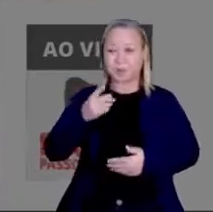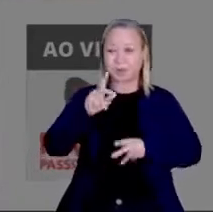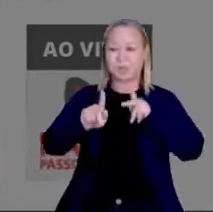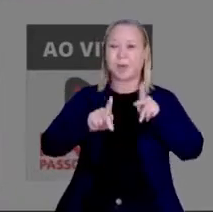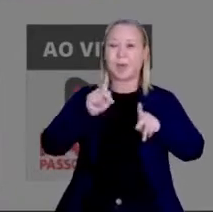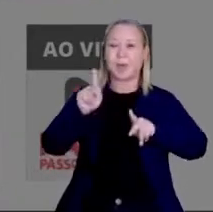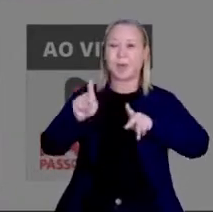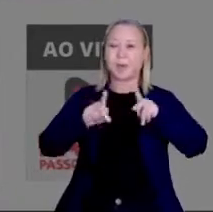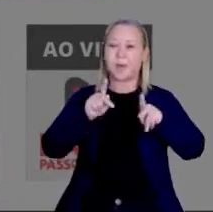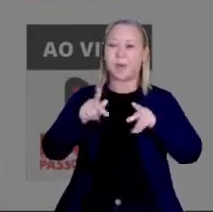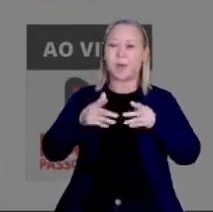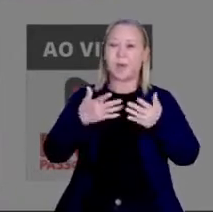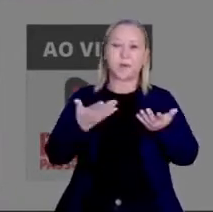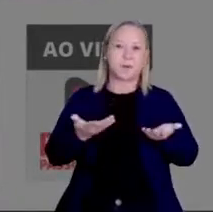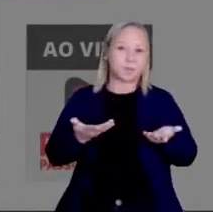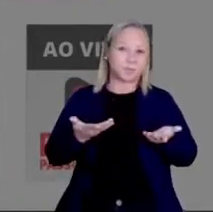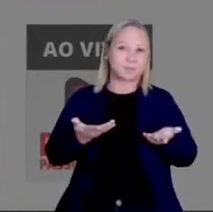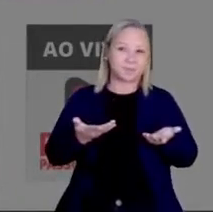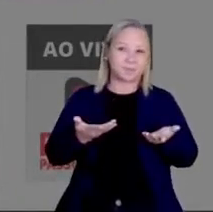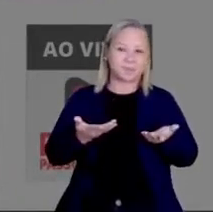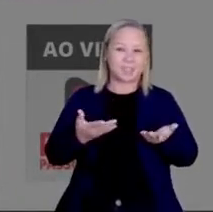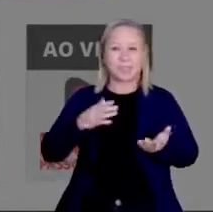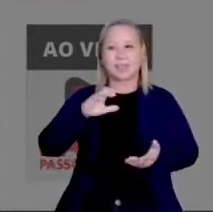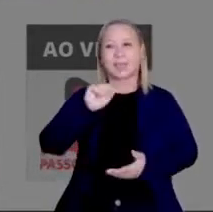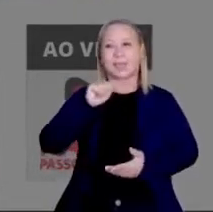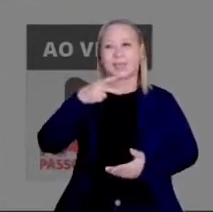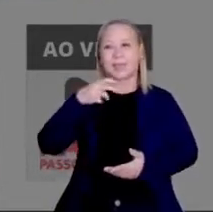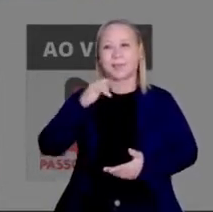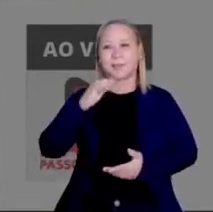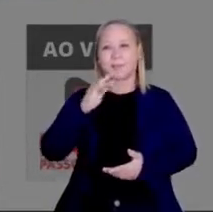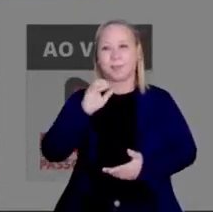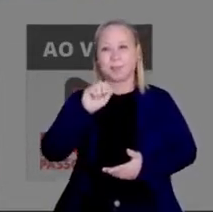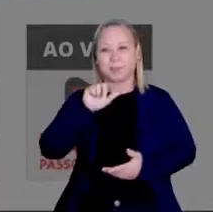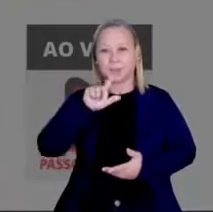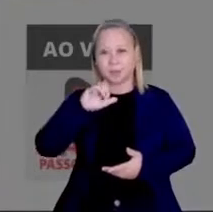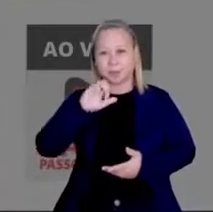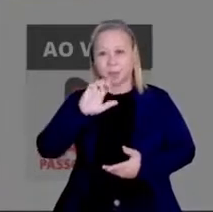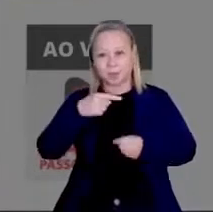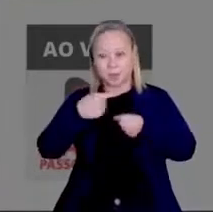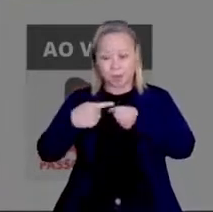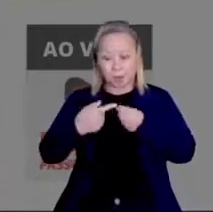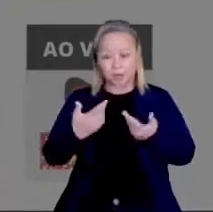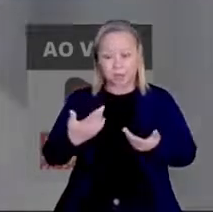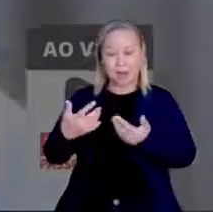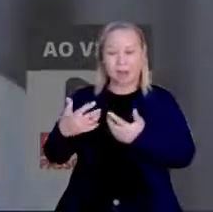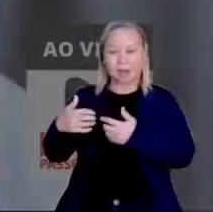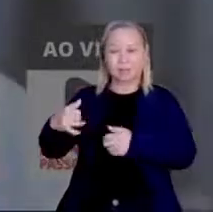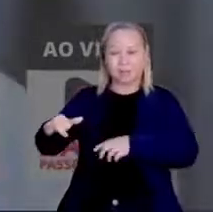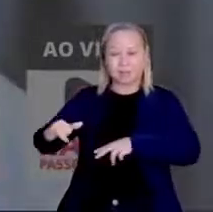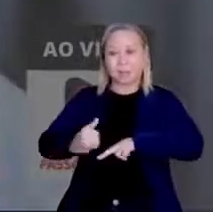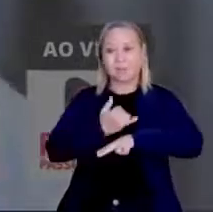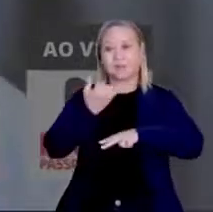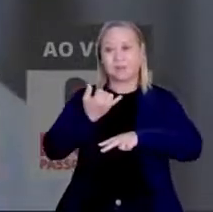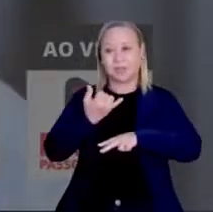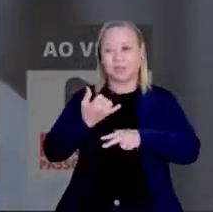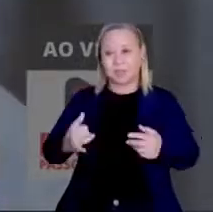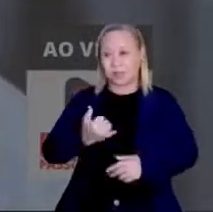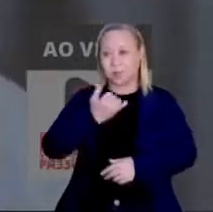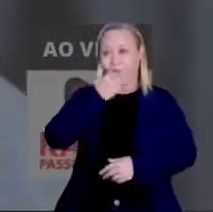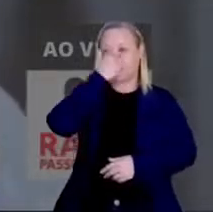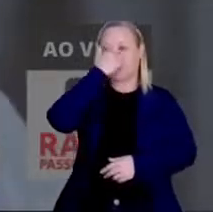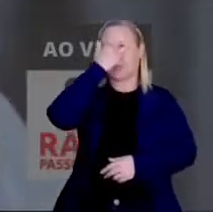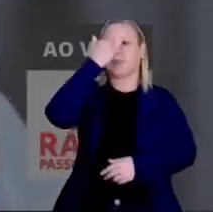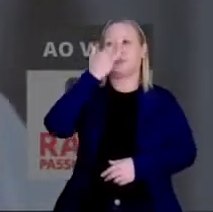eu acho que a nossa solidariedade através dos microfones da Rádio Passos para todo o povo de Petrópolis, eu espero que a natureza dê uma